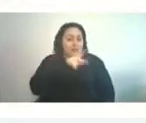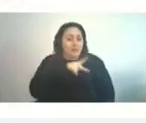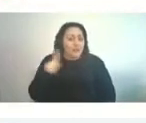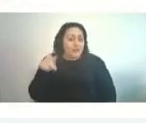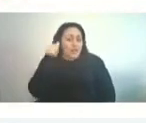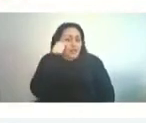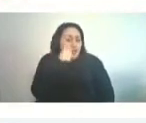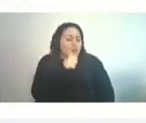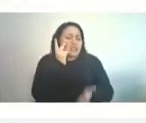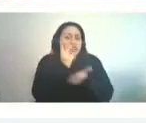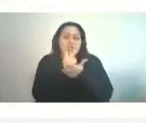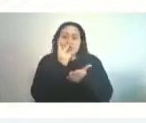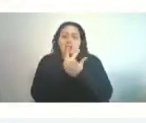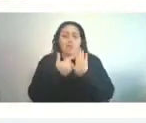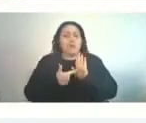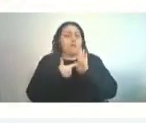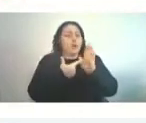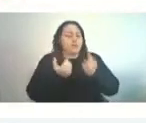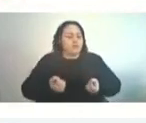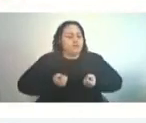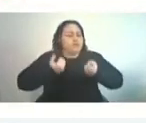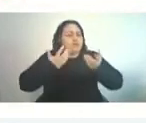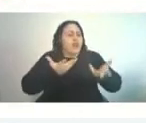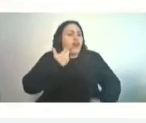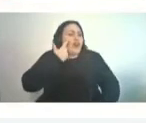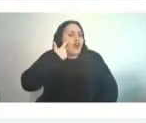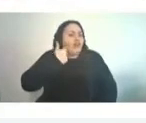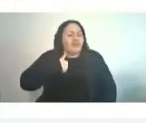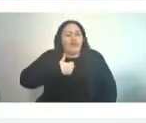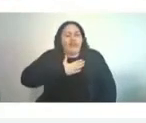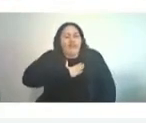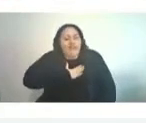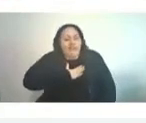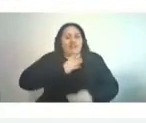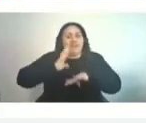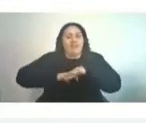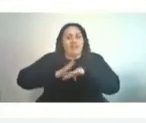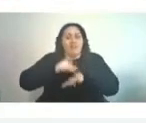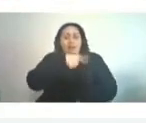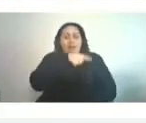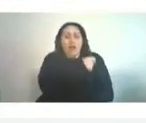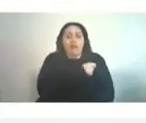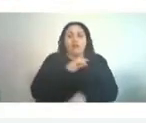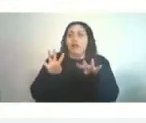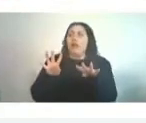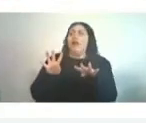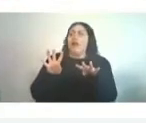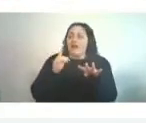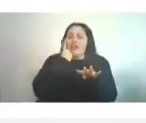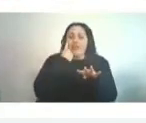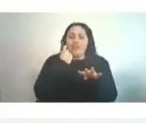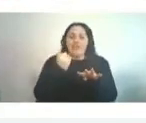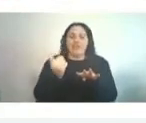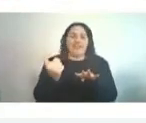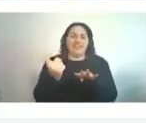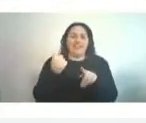constantemente manifestava essa relação que de alguma forma passava para os estudantes, né? Aquilo